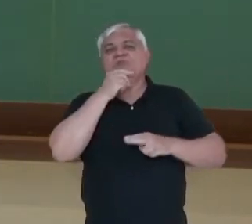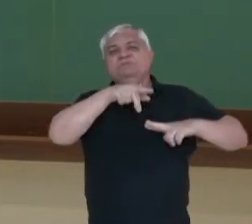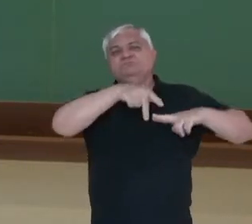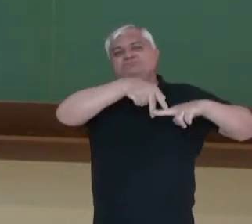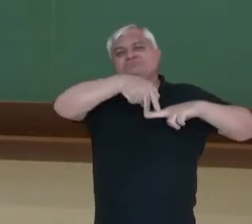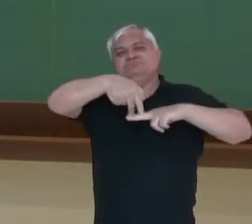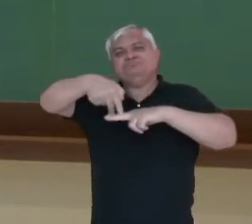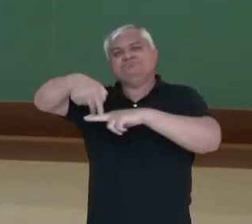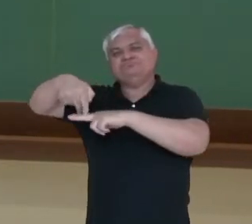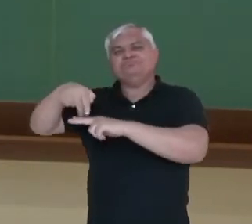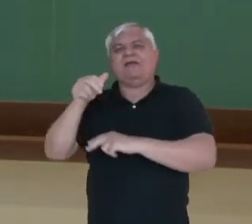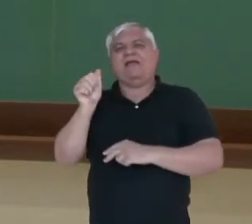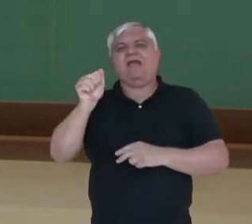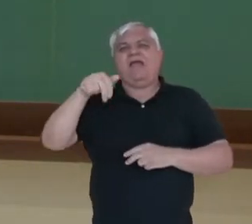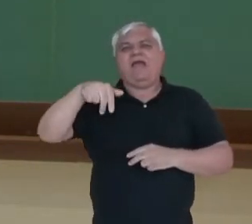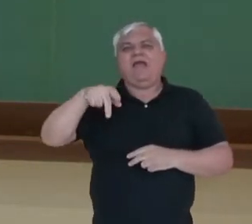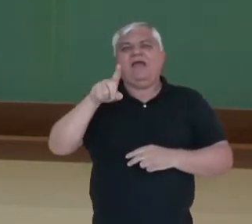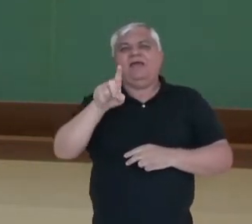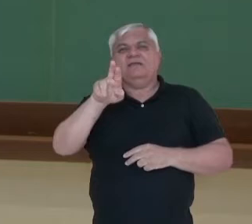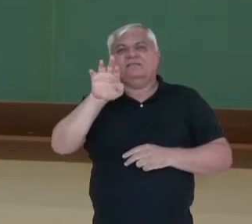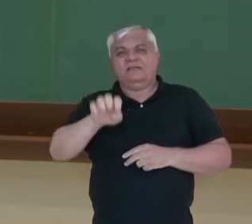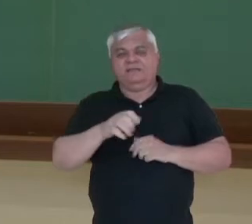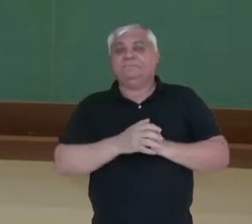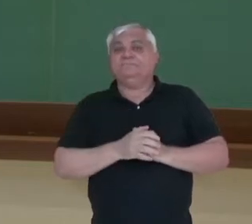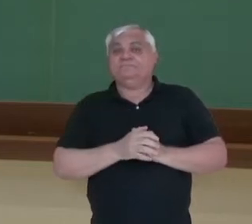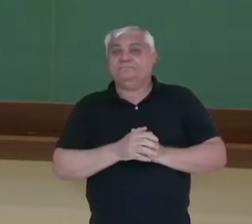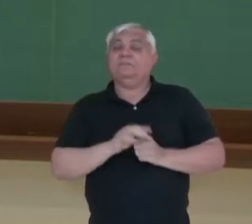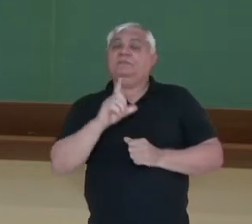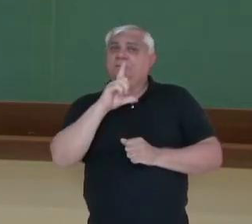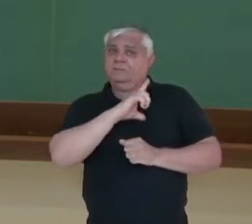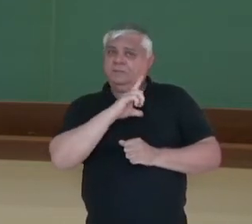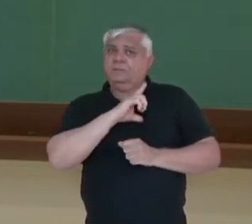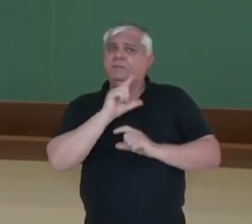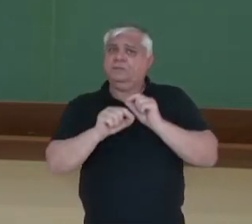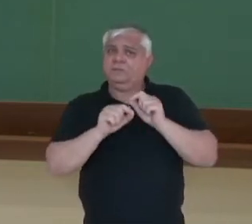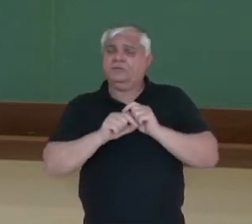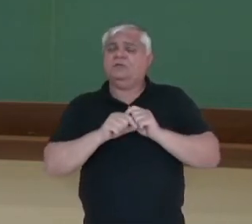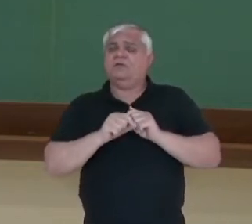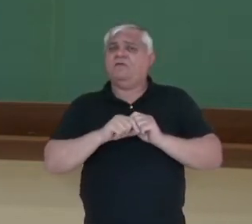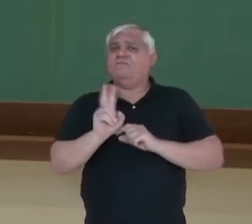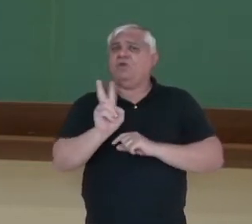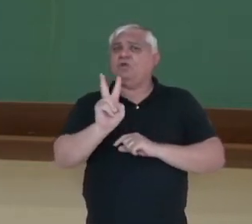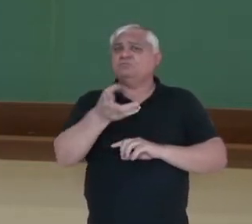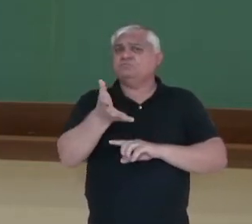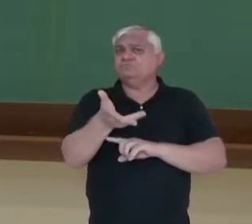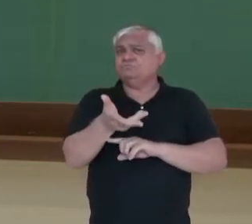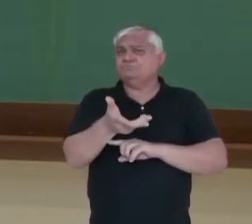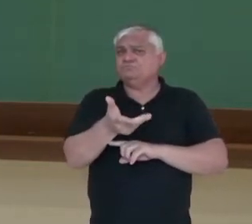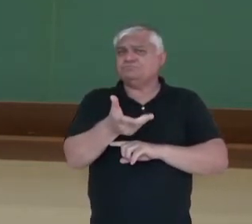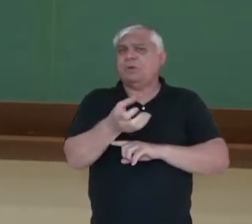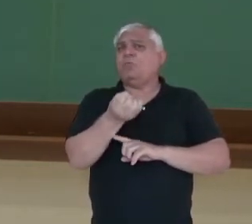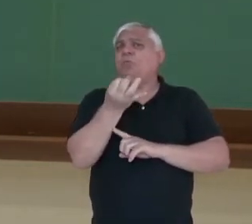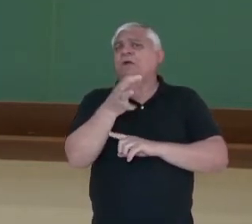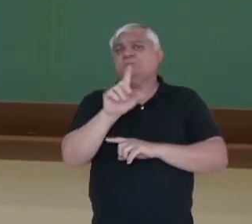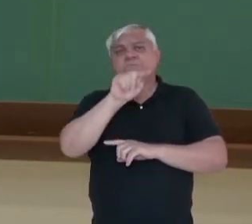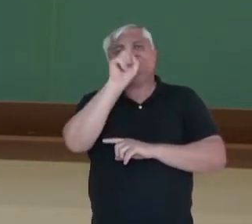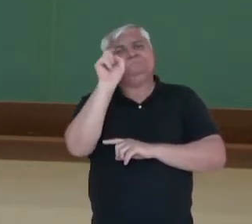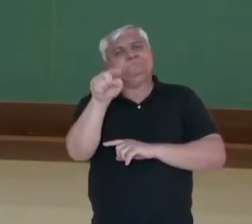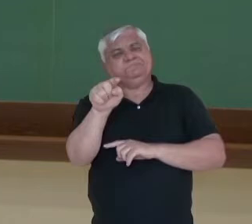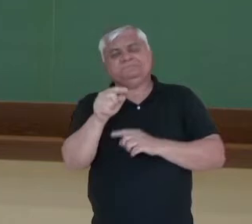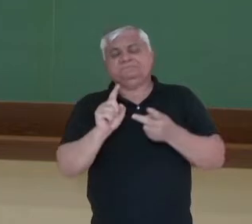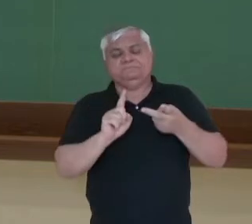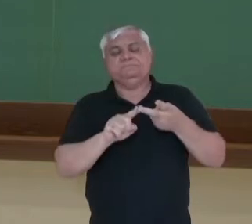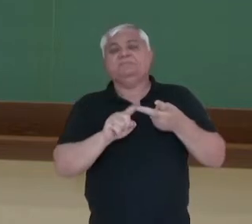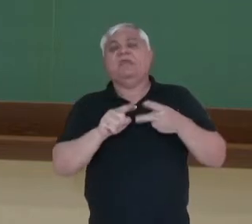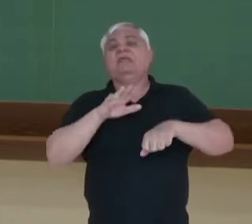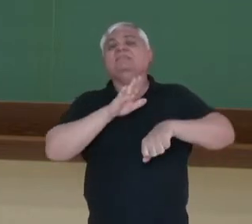de skate, então deve ter uma velocidade que nós não sabemos qual é e deve